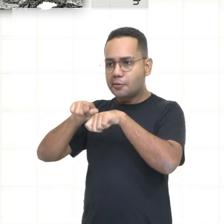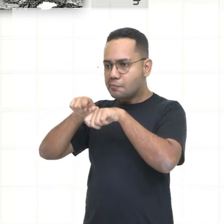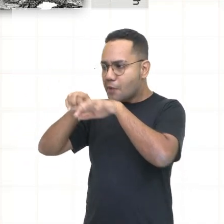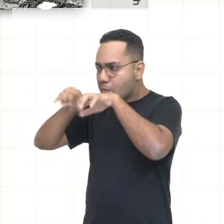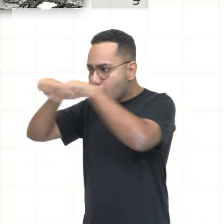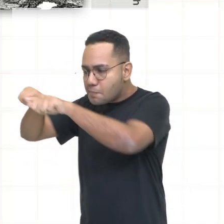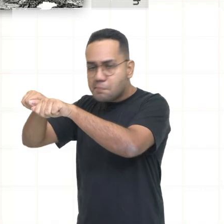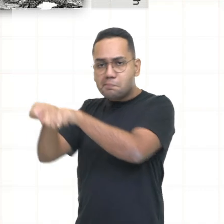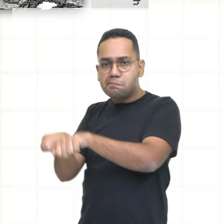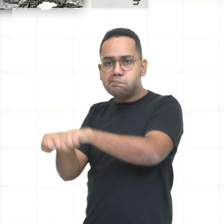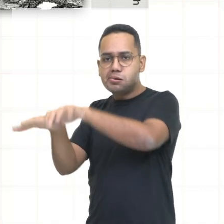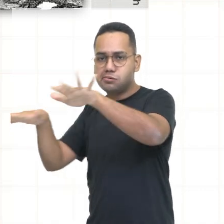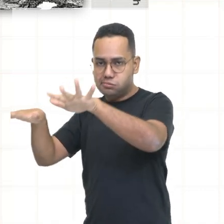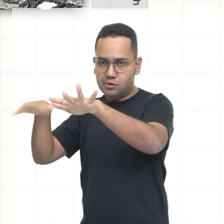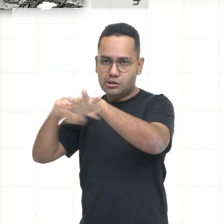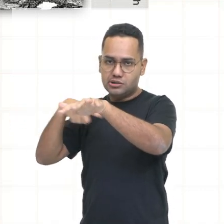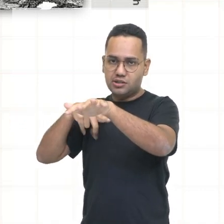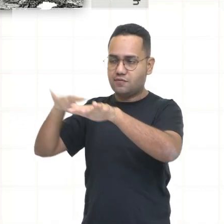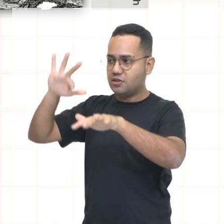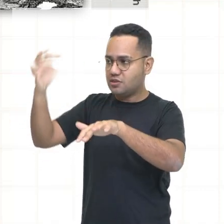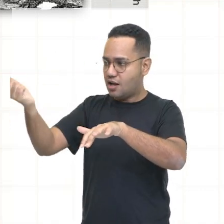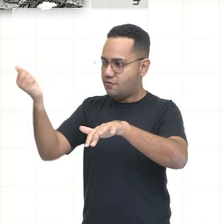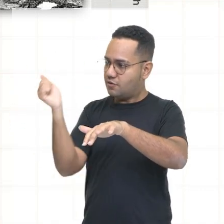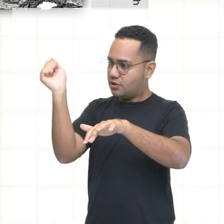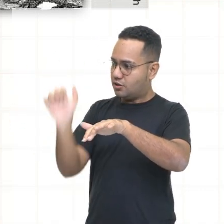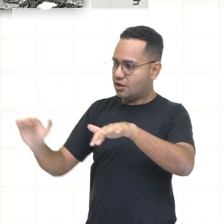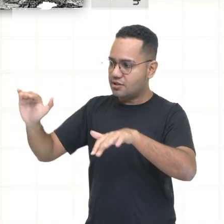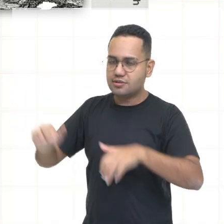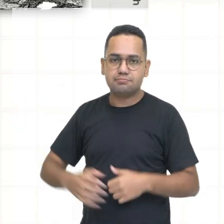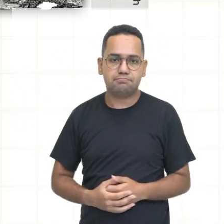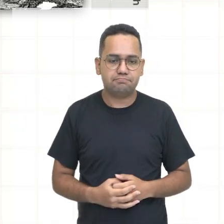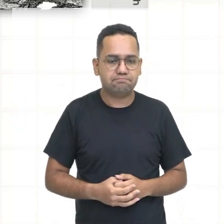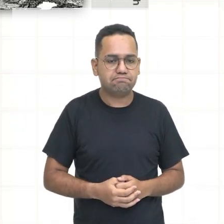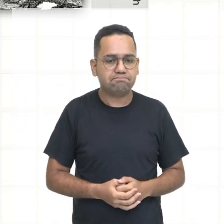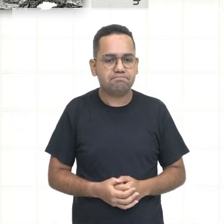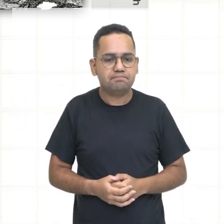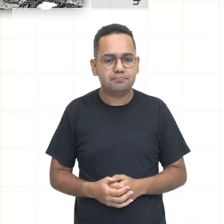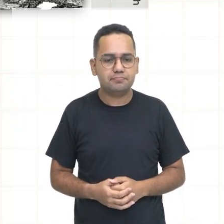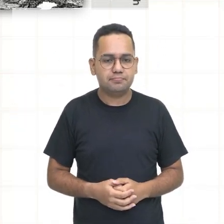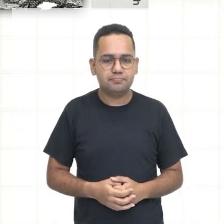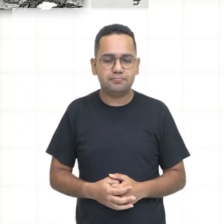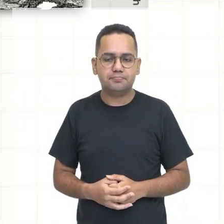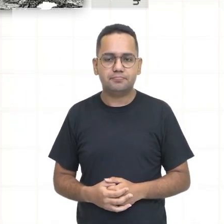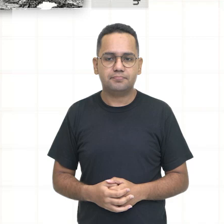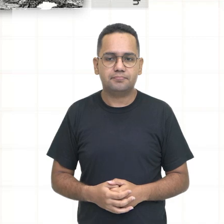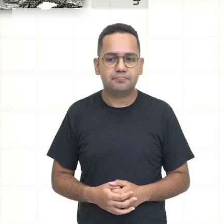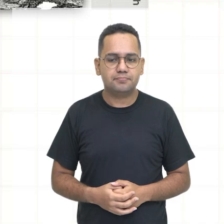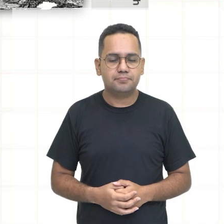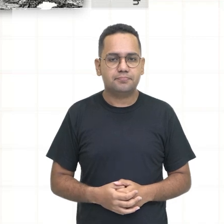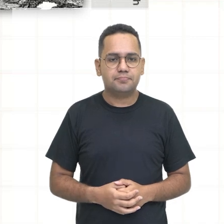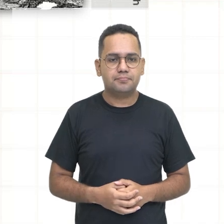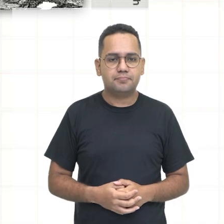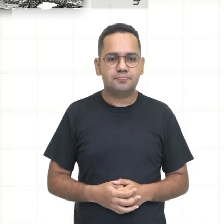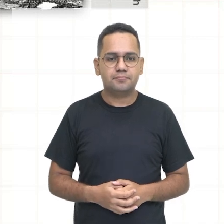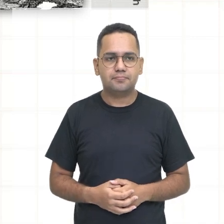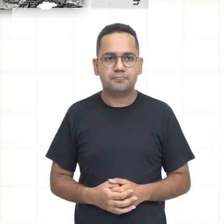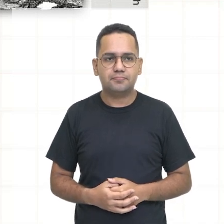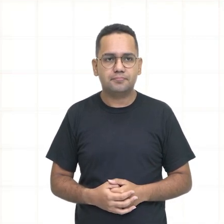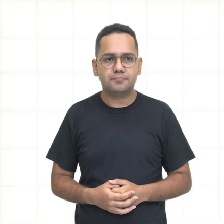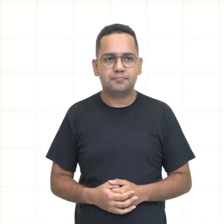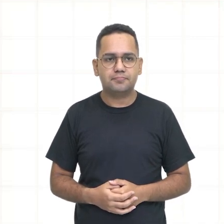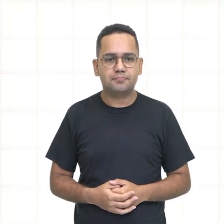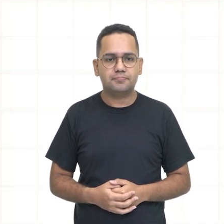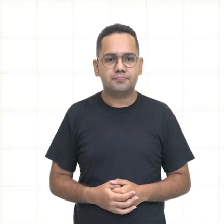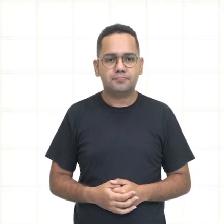intensa exploração dos continentes africano e asiático. Vamos adiante, galerinha, vamos lá.